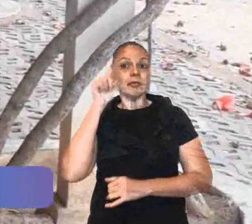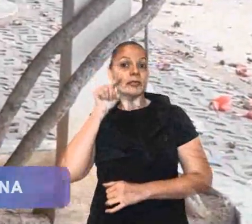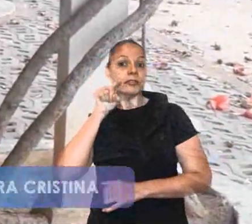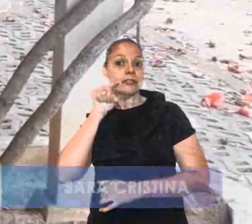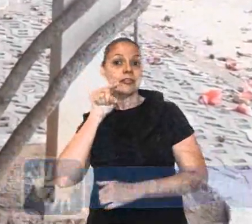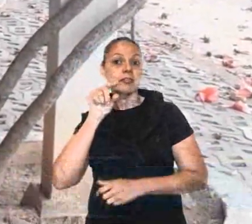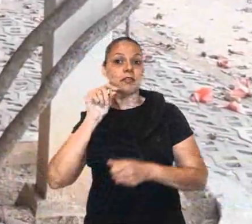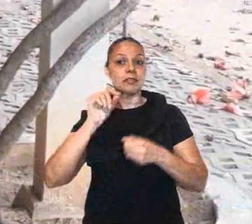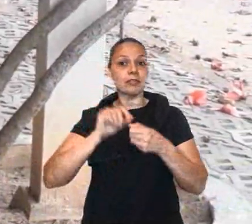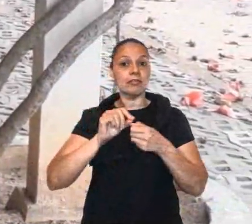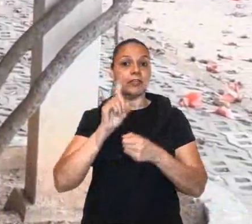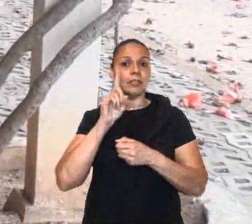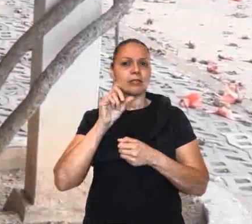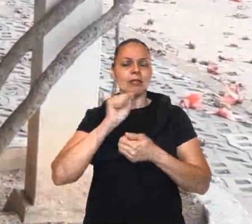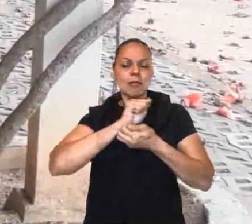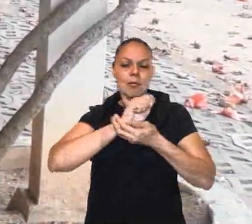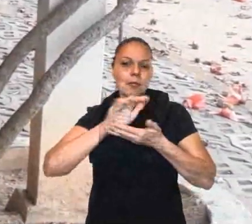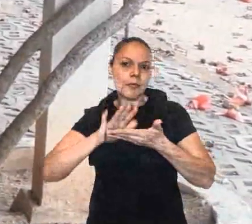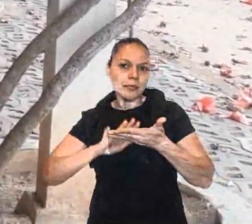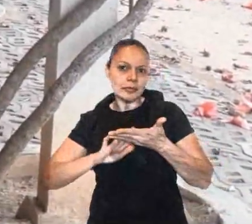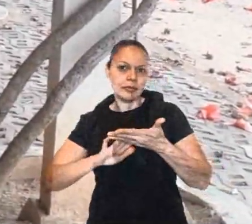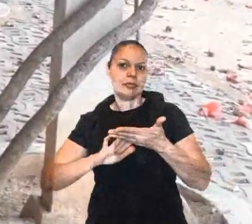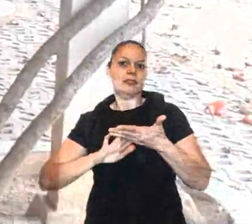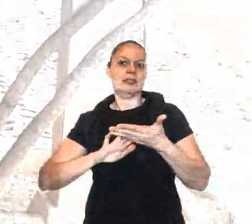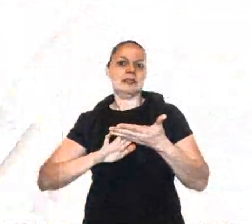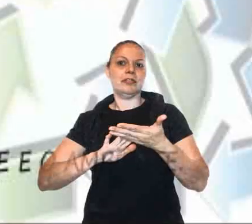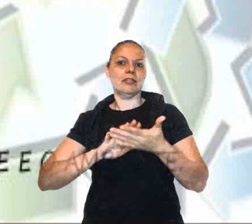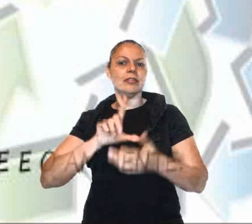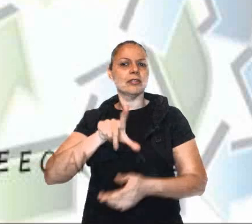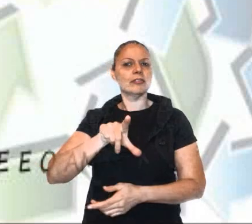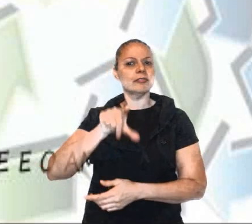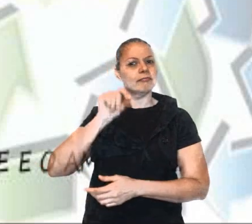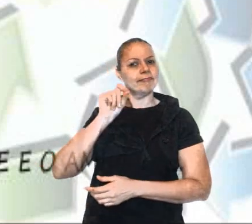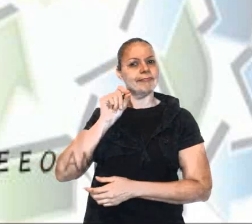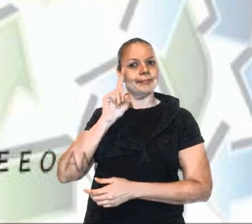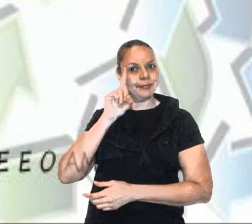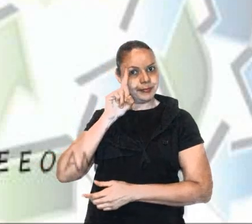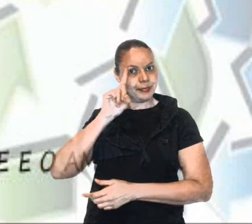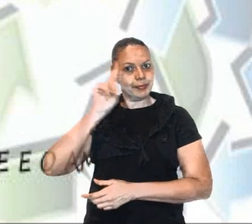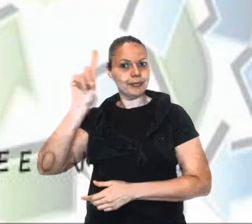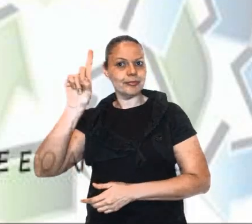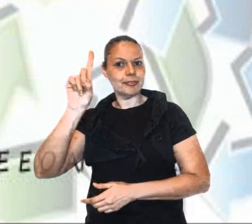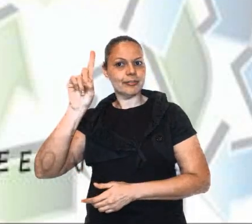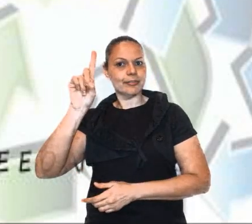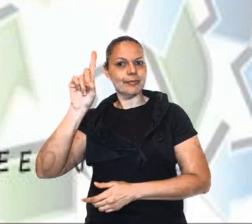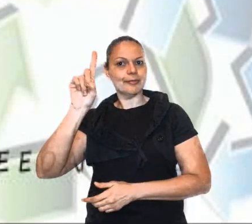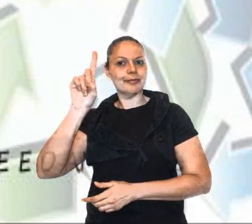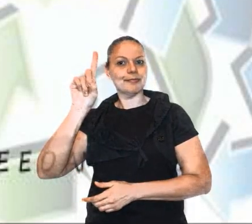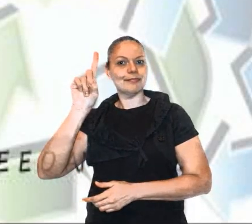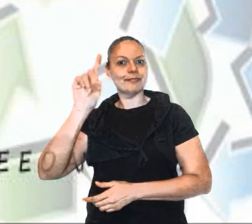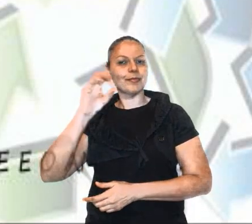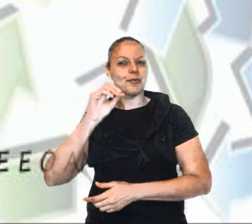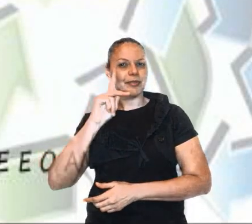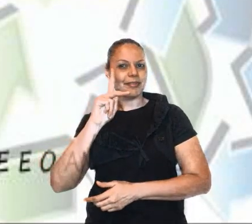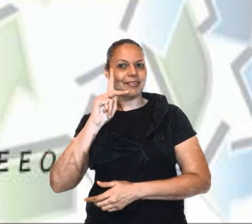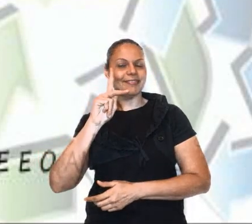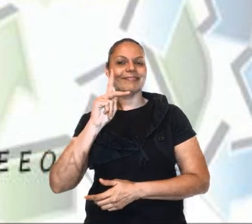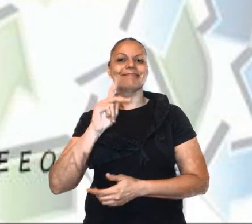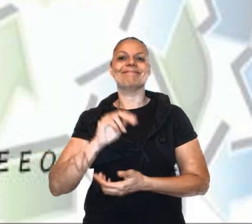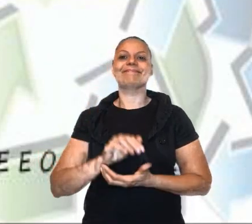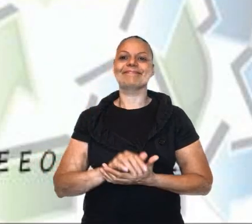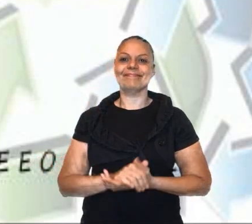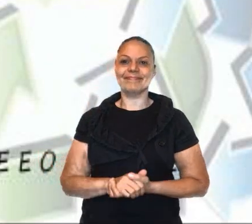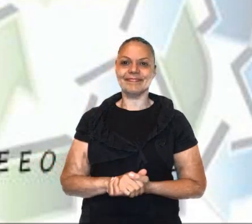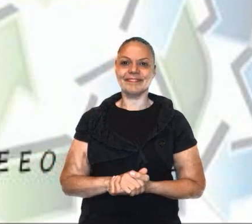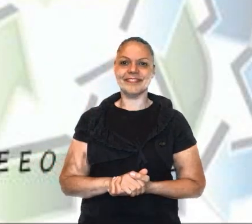como devemos comportar em relação ao meio ambiente. Você sabe o que são os 5 R's? Repensar hábitos